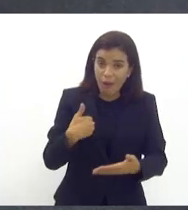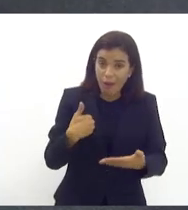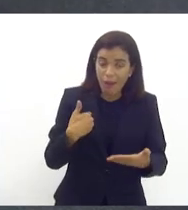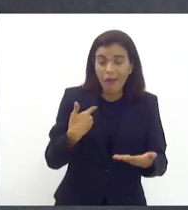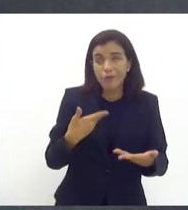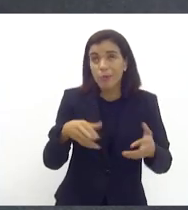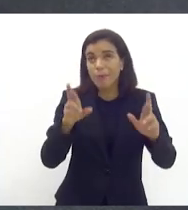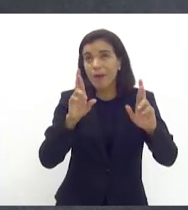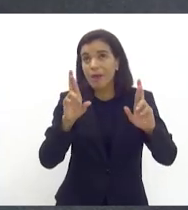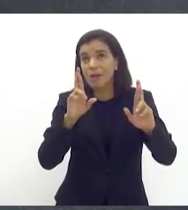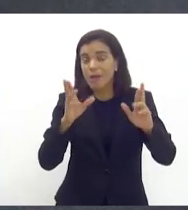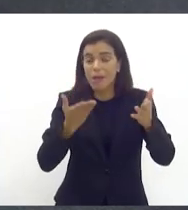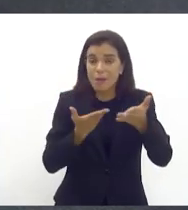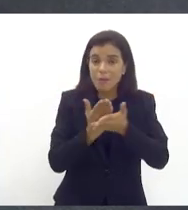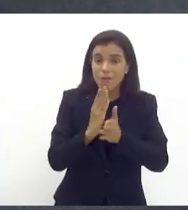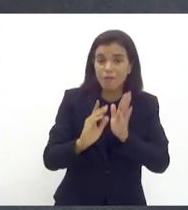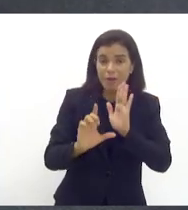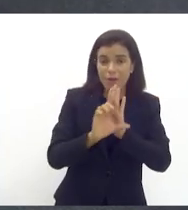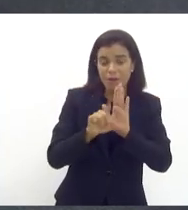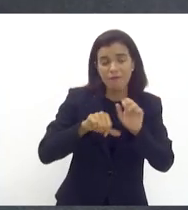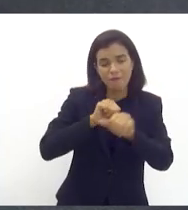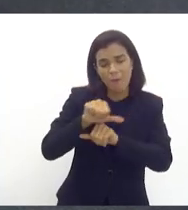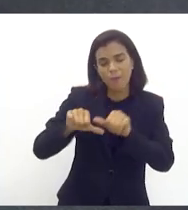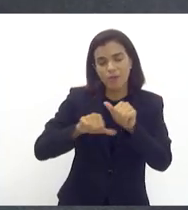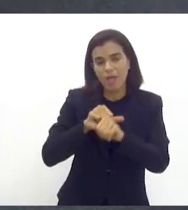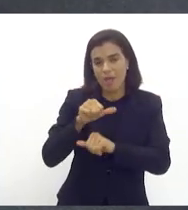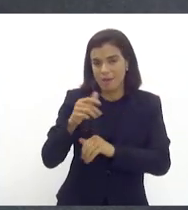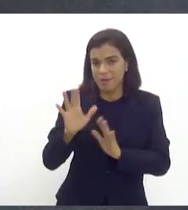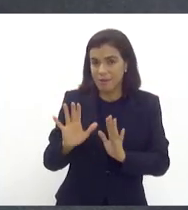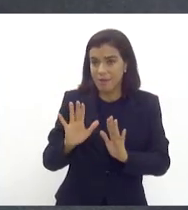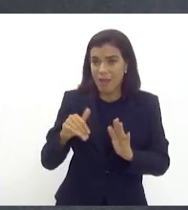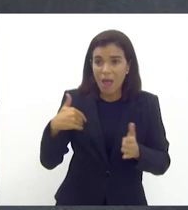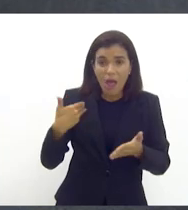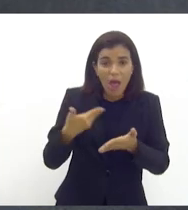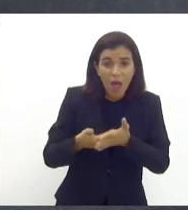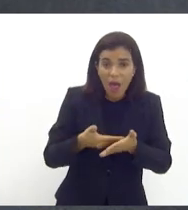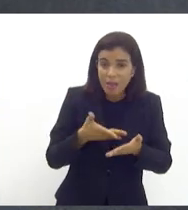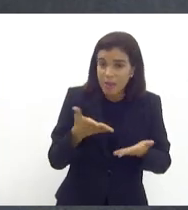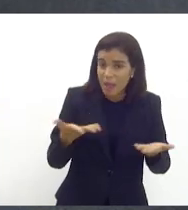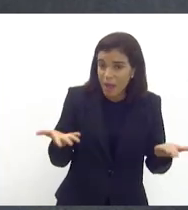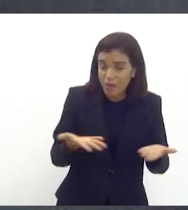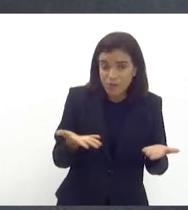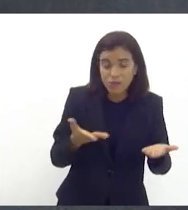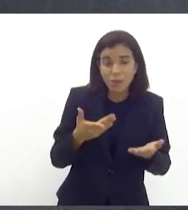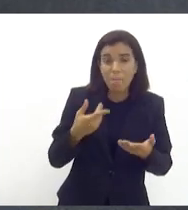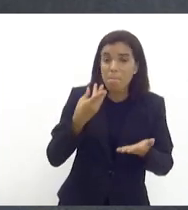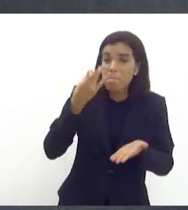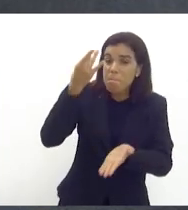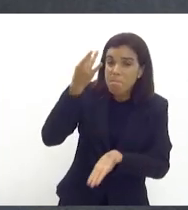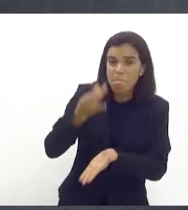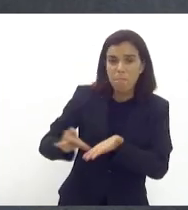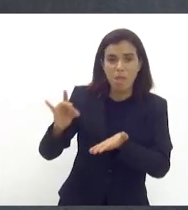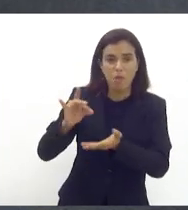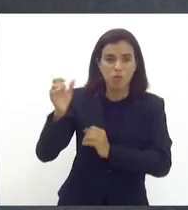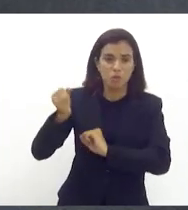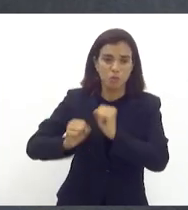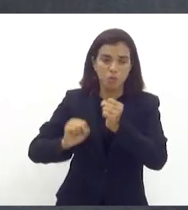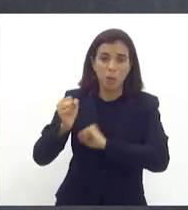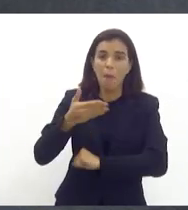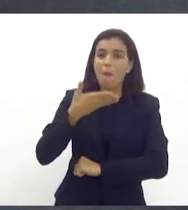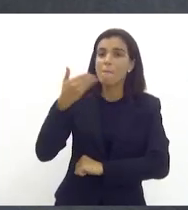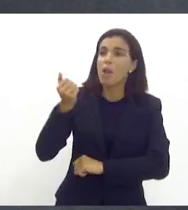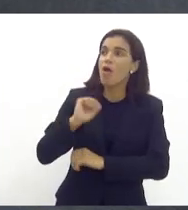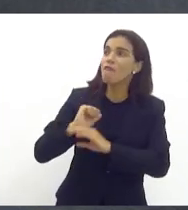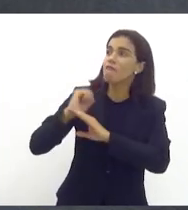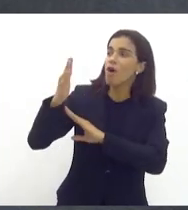Deus quiser, assim que a gente aprovasse a lei, essa história vai mudar, até então era o maior inimigo dos produtores. porque era melhor importar o leite de